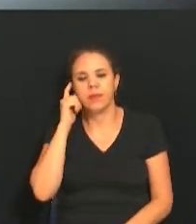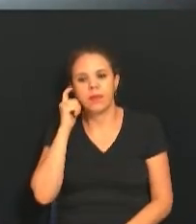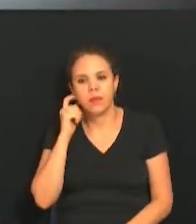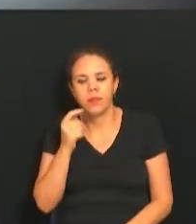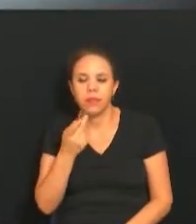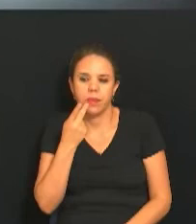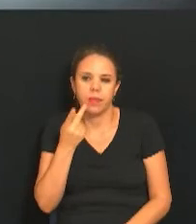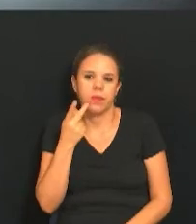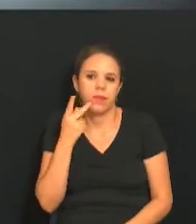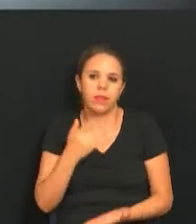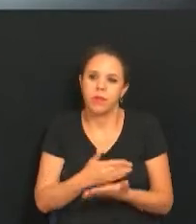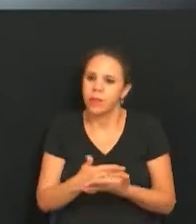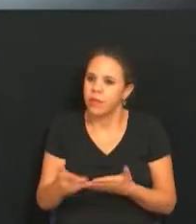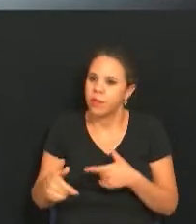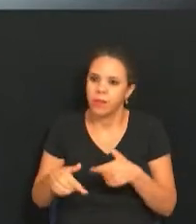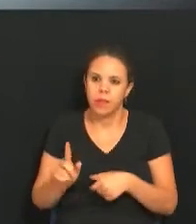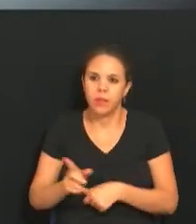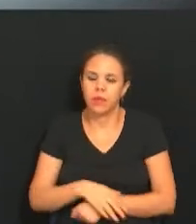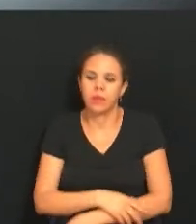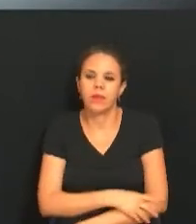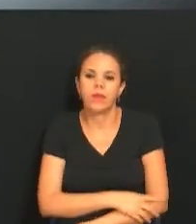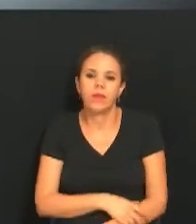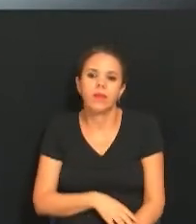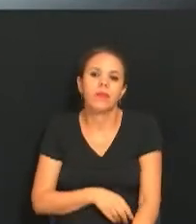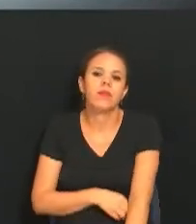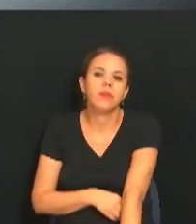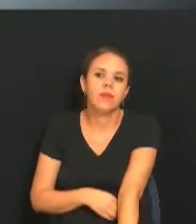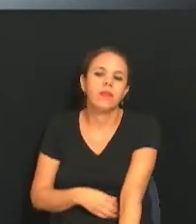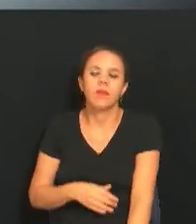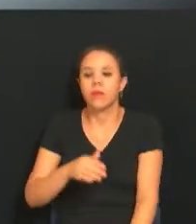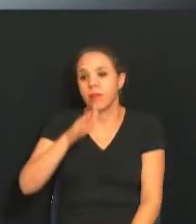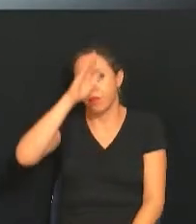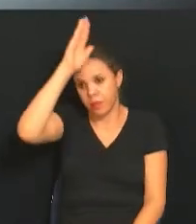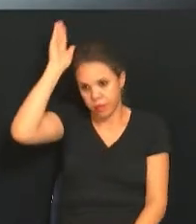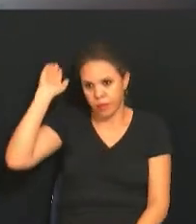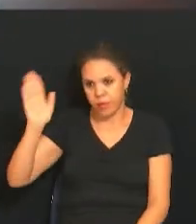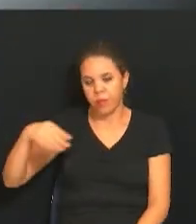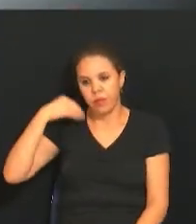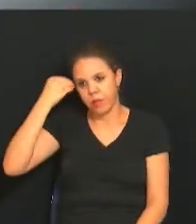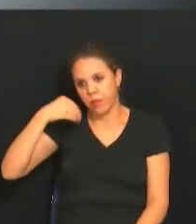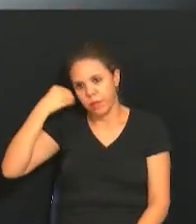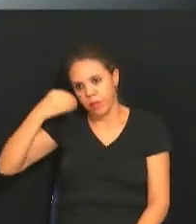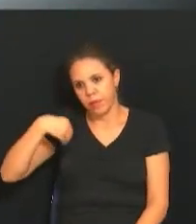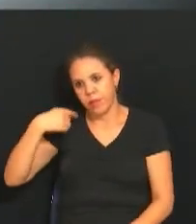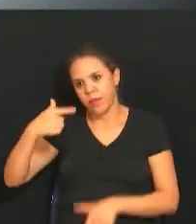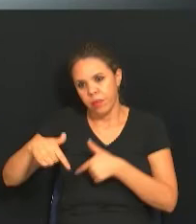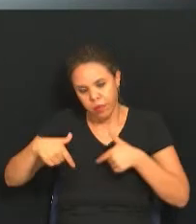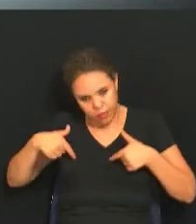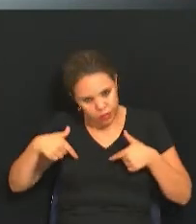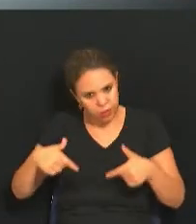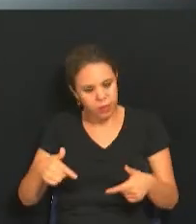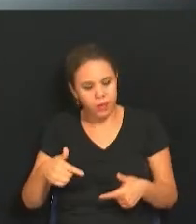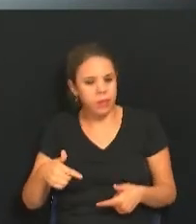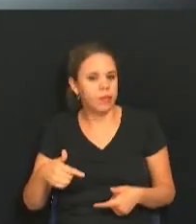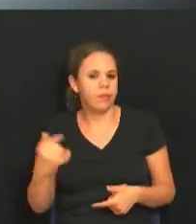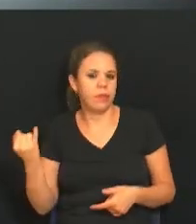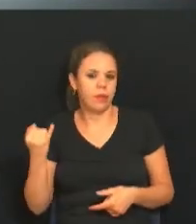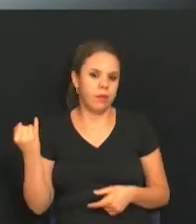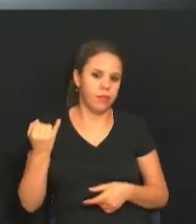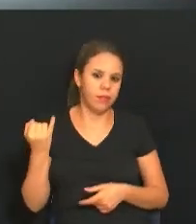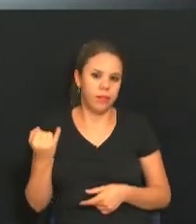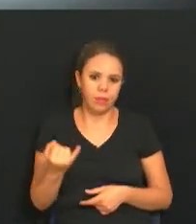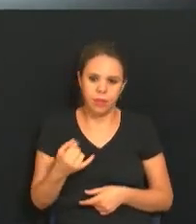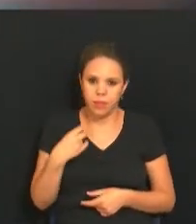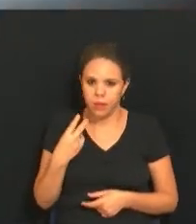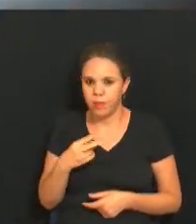de iniciar um trabalho aqui, né, dos brigadistas, mas os brigadistas já estão atuando. Eu achei importante a consideração do